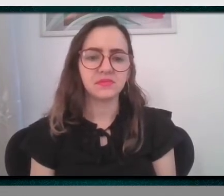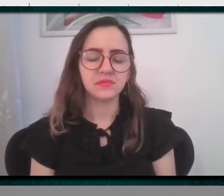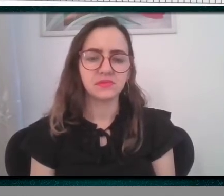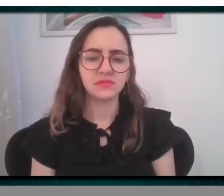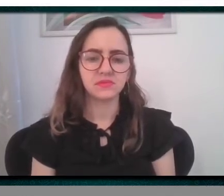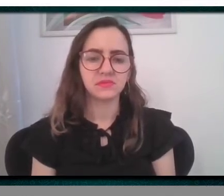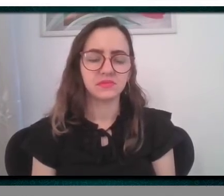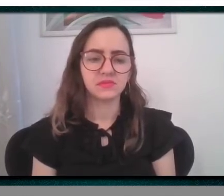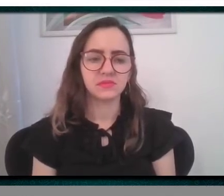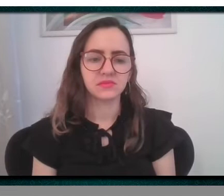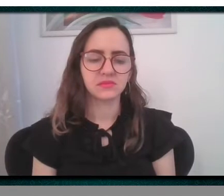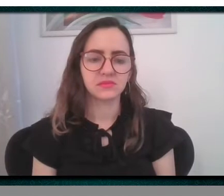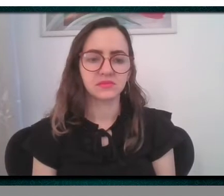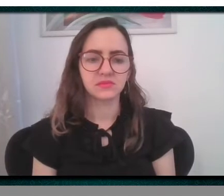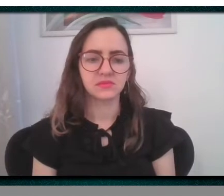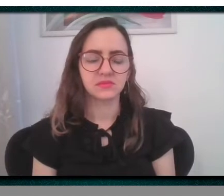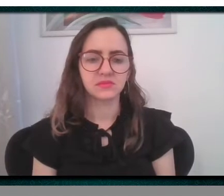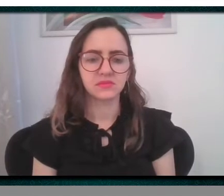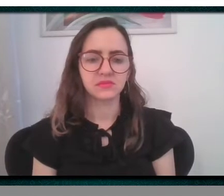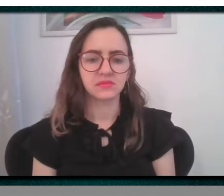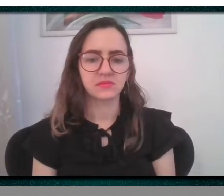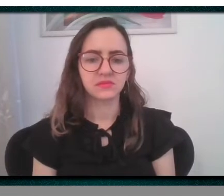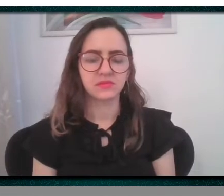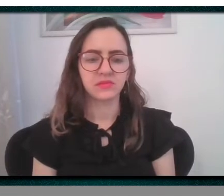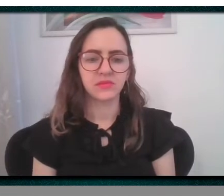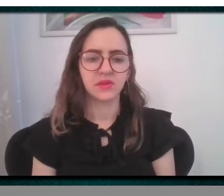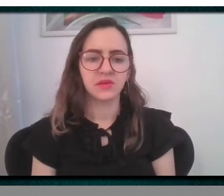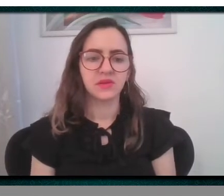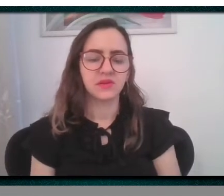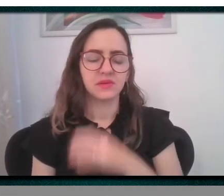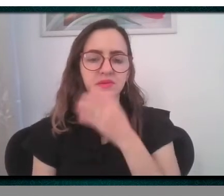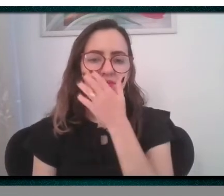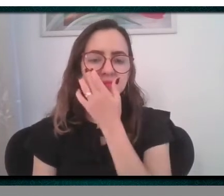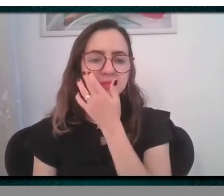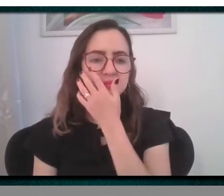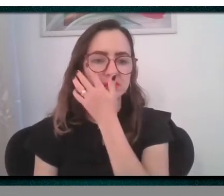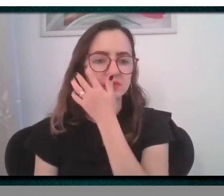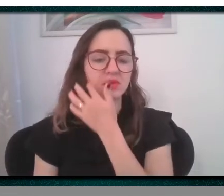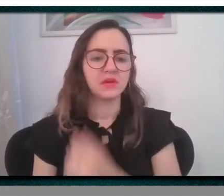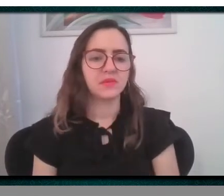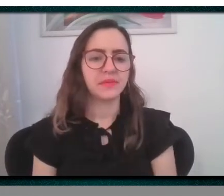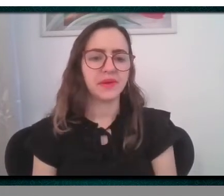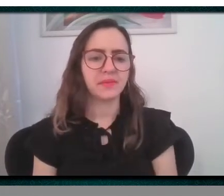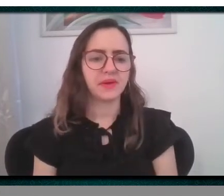Ó, eu vou montar aqui uma linhazinha.